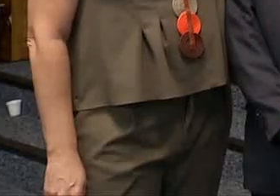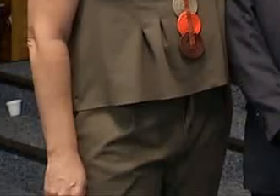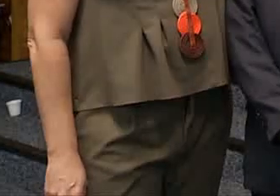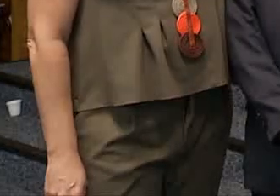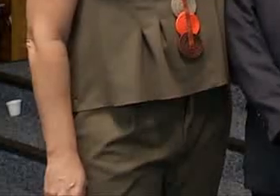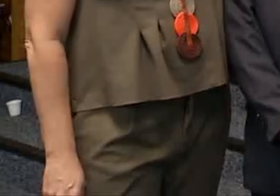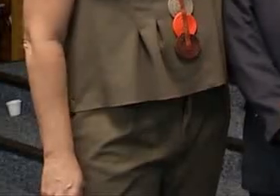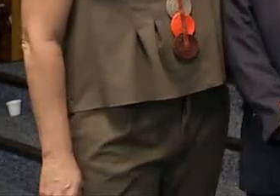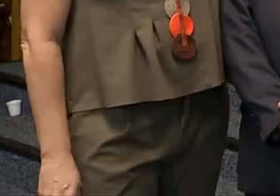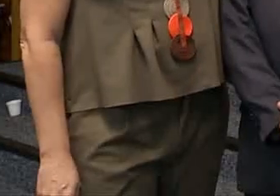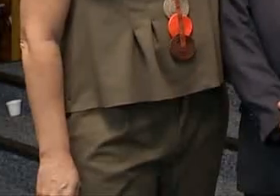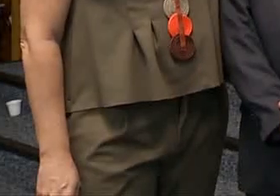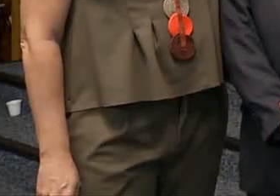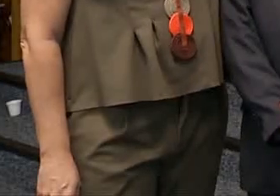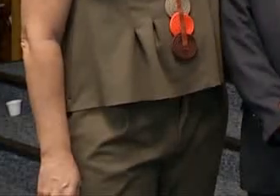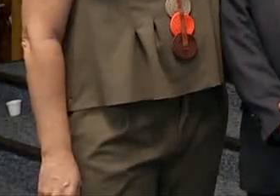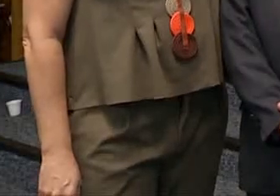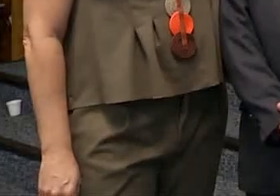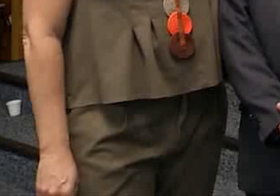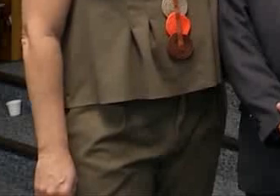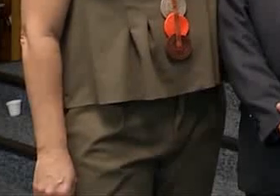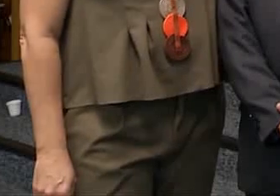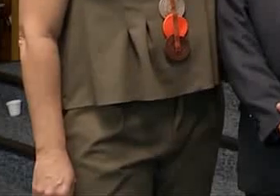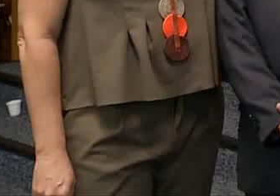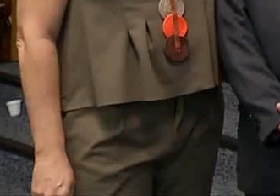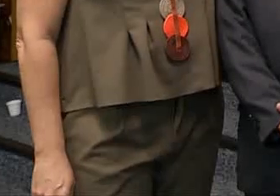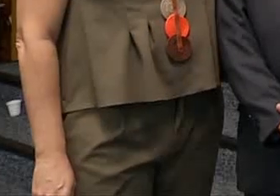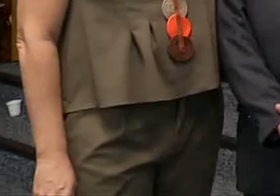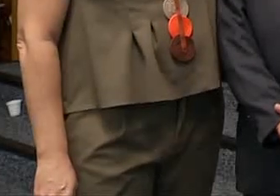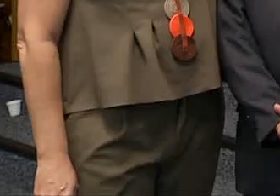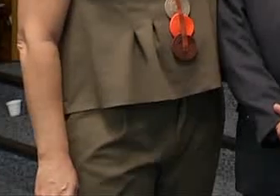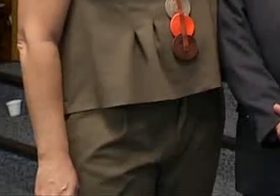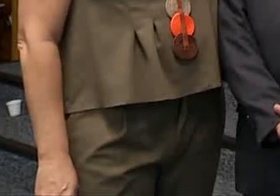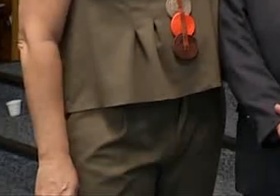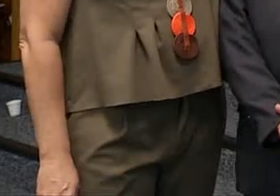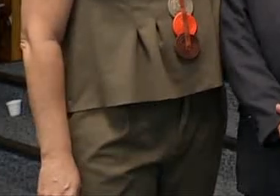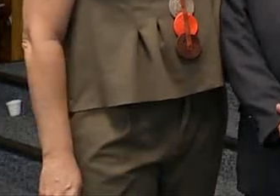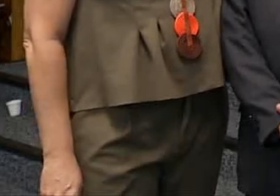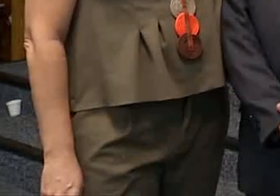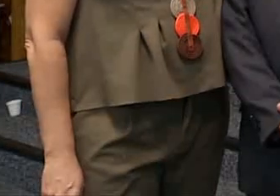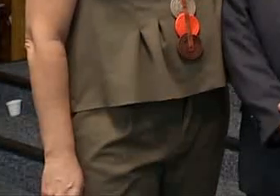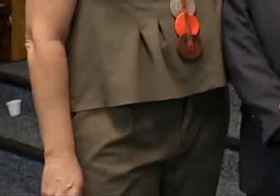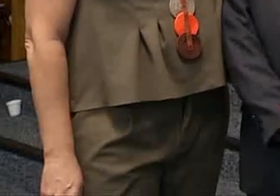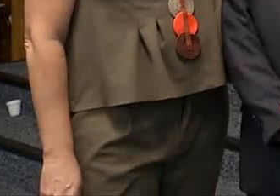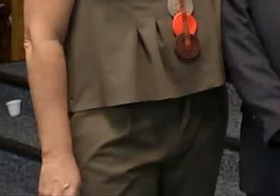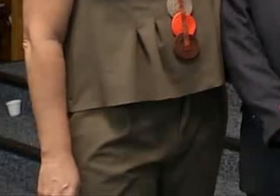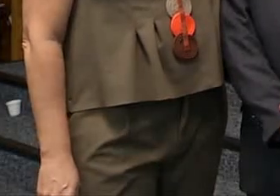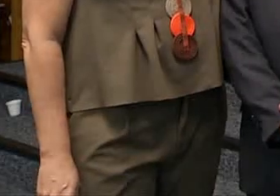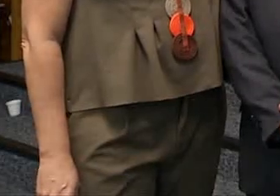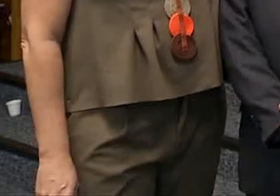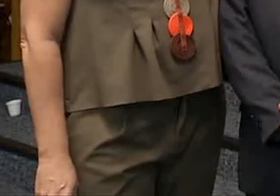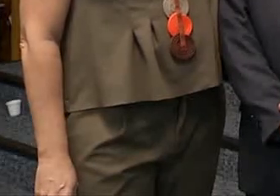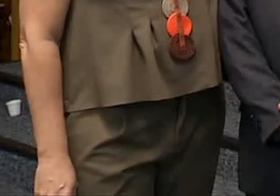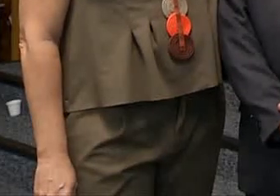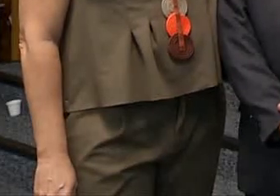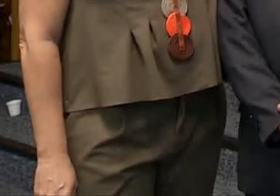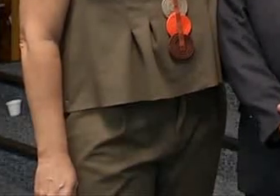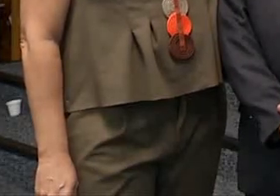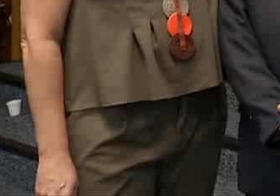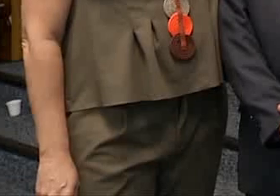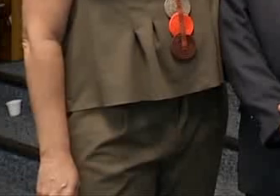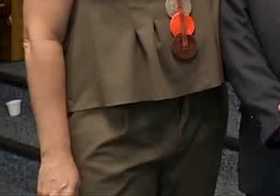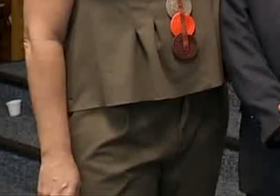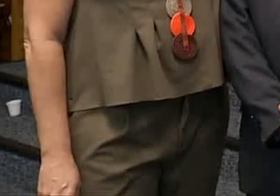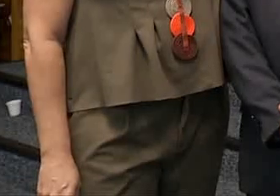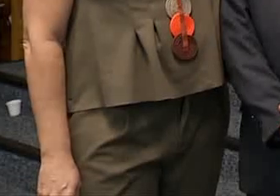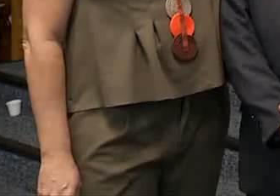aparelhos auditivos. Depois da o destino fez com que também fizesse sua residência em Sorocaba, na PUC, e, segundo ele, foram anos